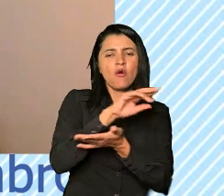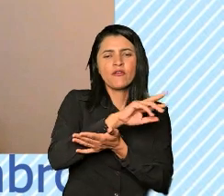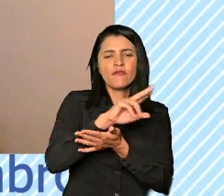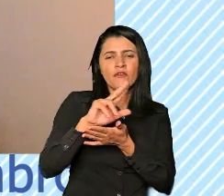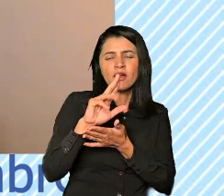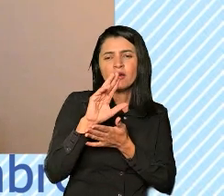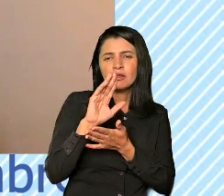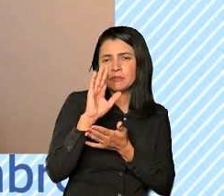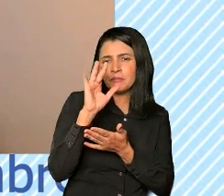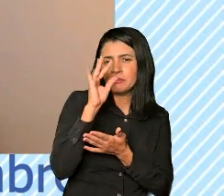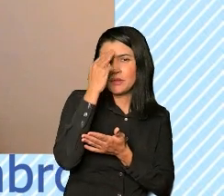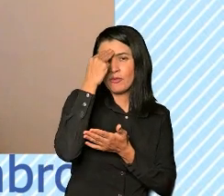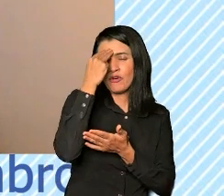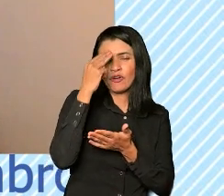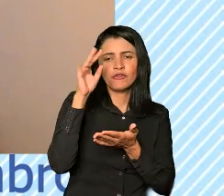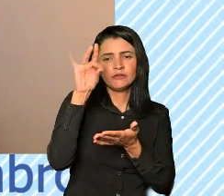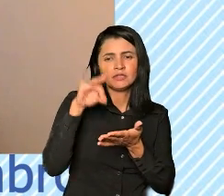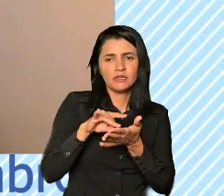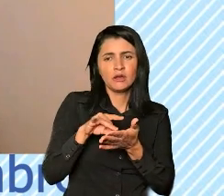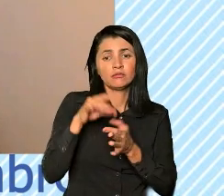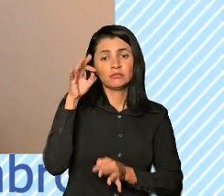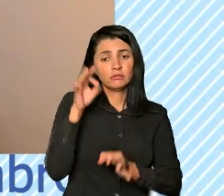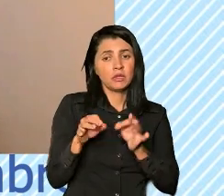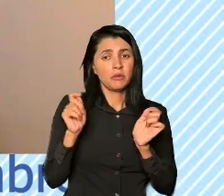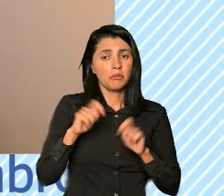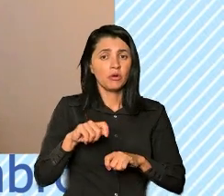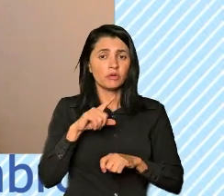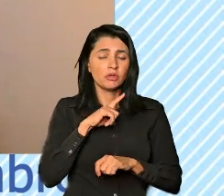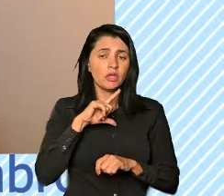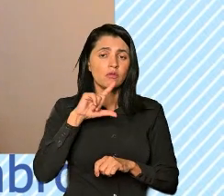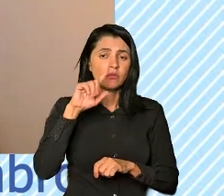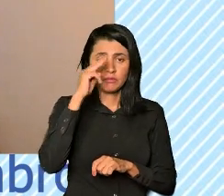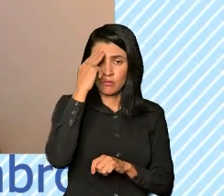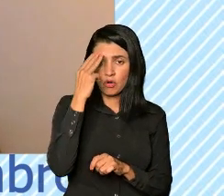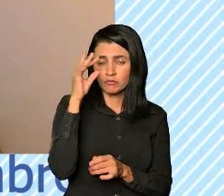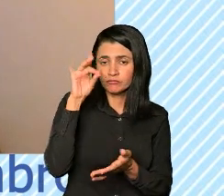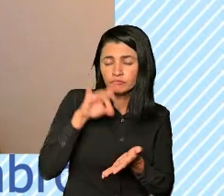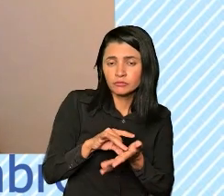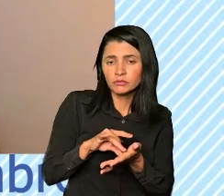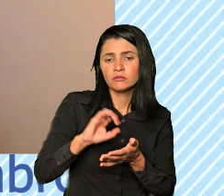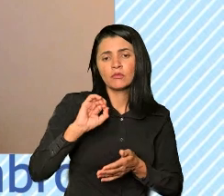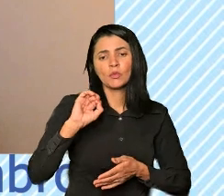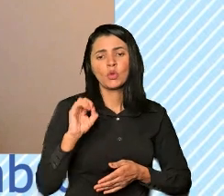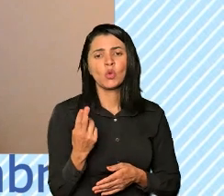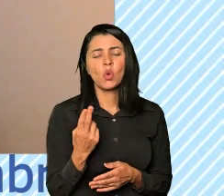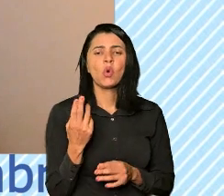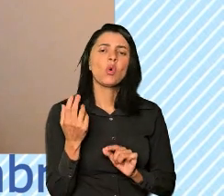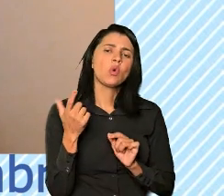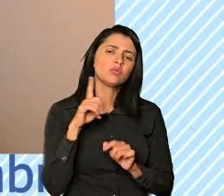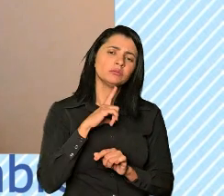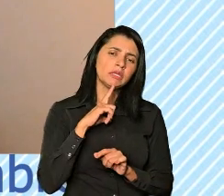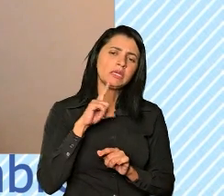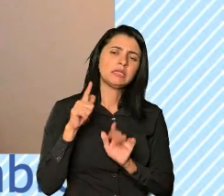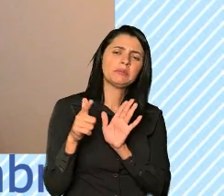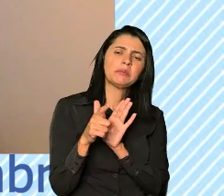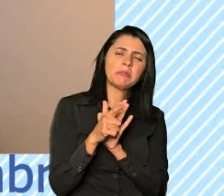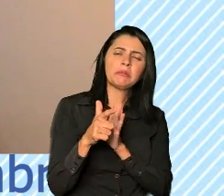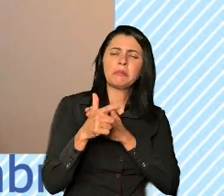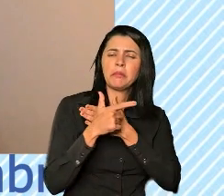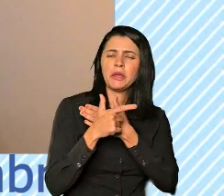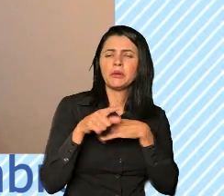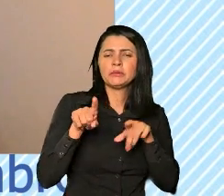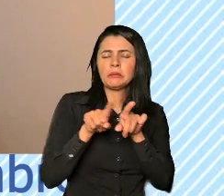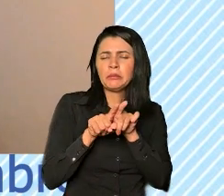memórias oficiais. O judiciário pode ter uma memória oficial, ou o judiciário teria esse papel também de